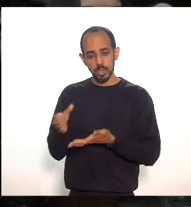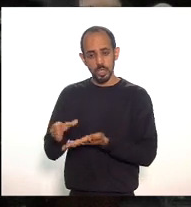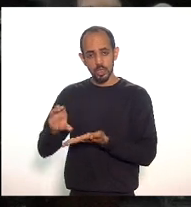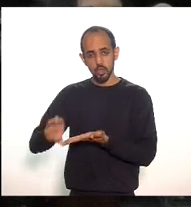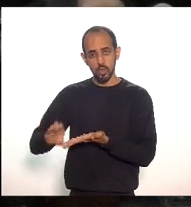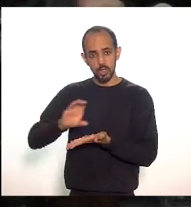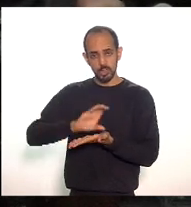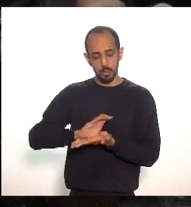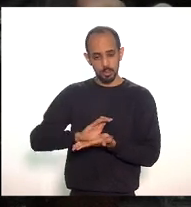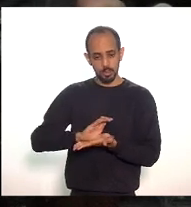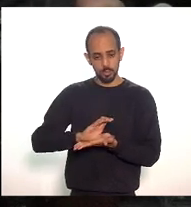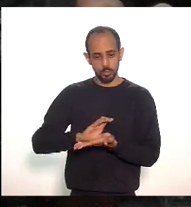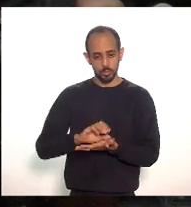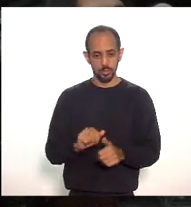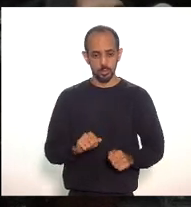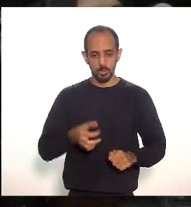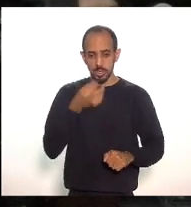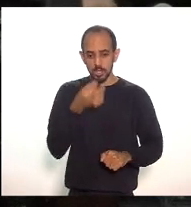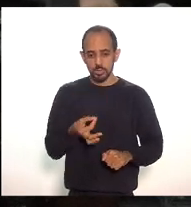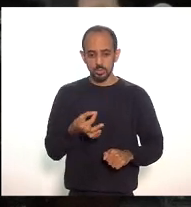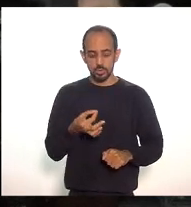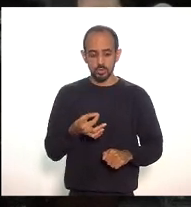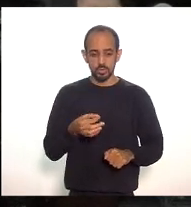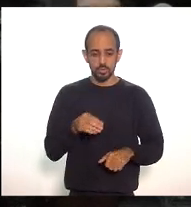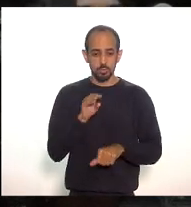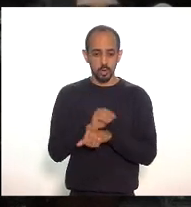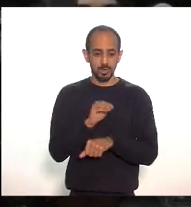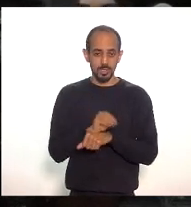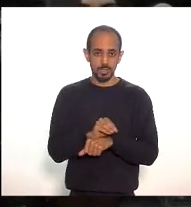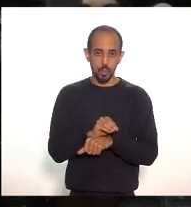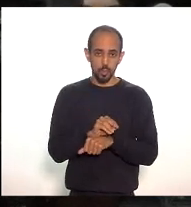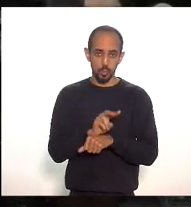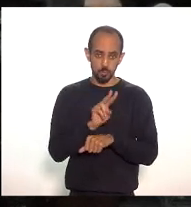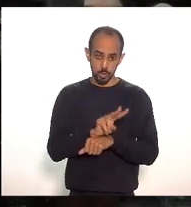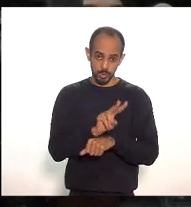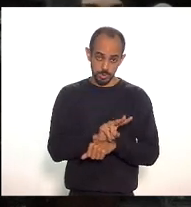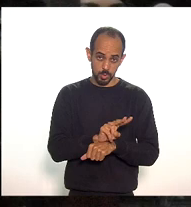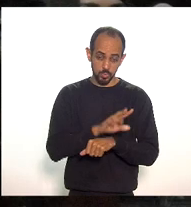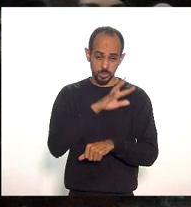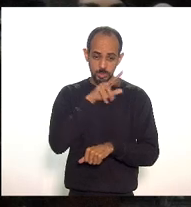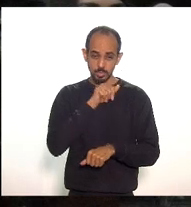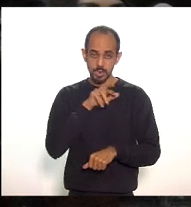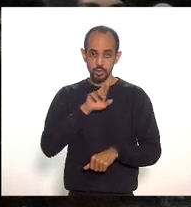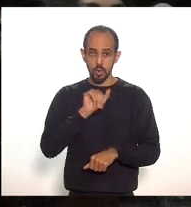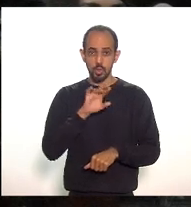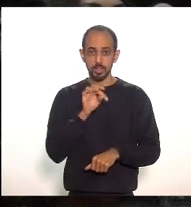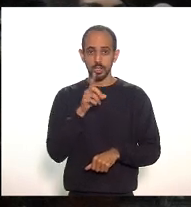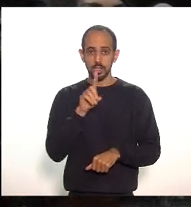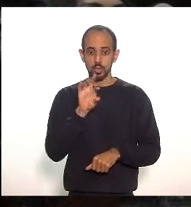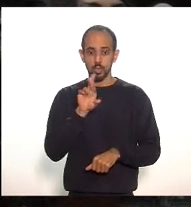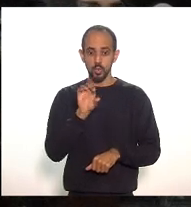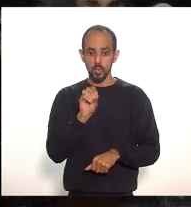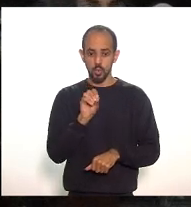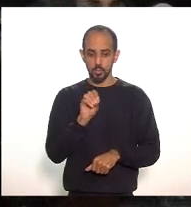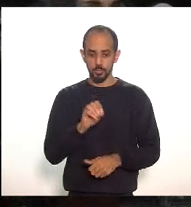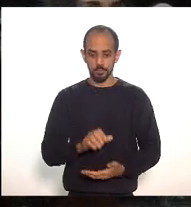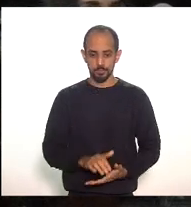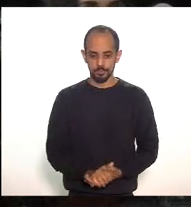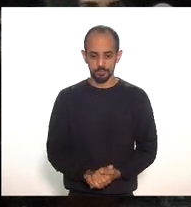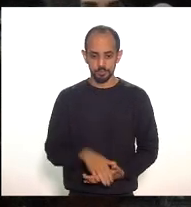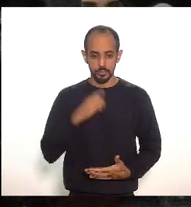emitir parecer pela comissão de defesa dos animais Deputado Rodrigo Amorim o